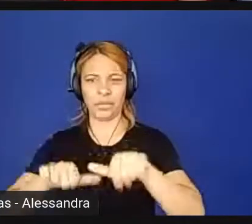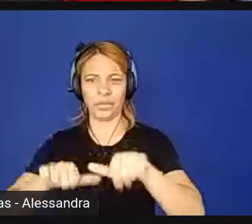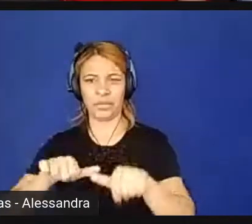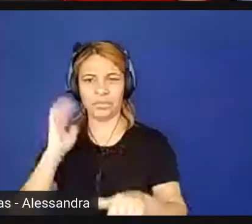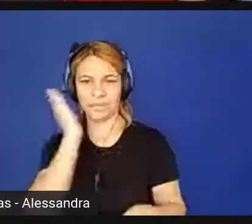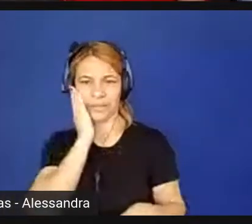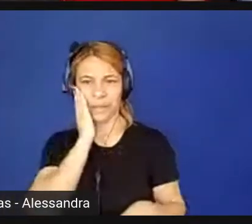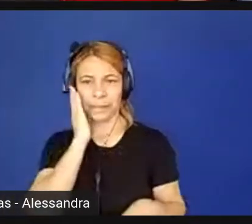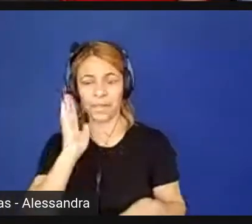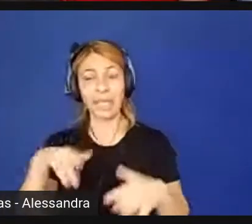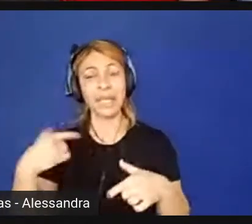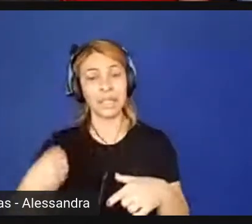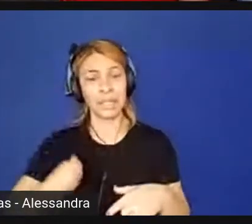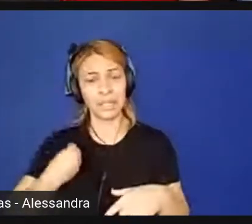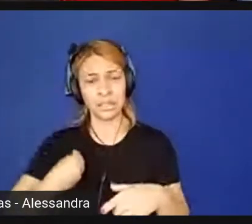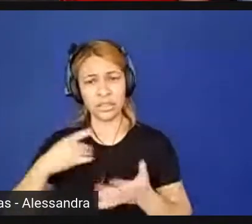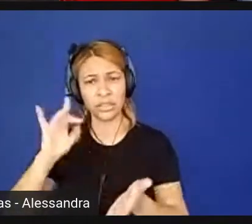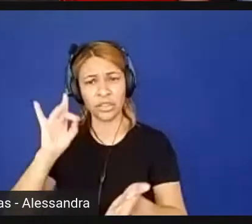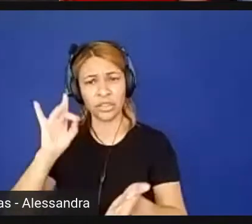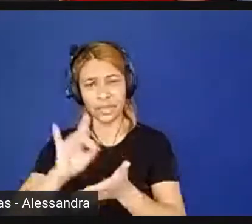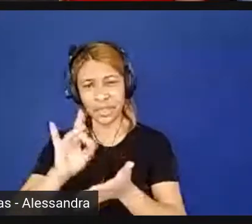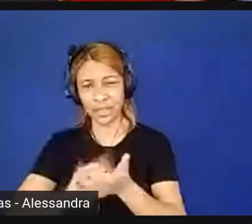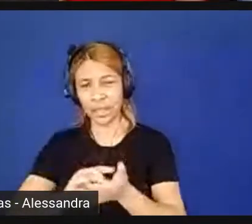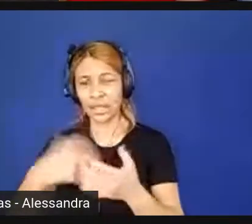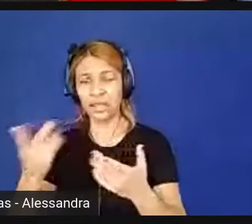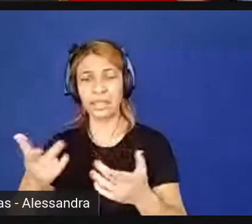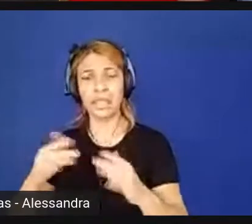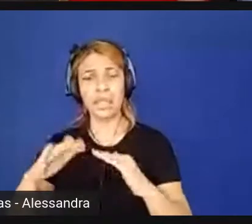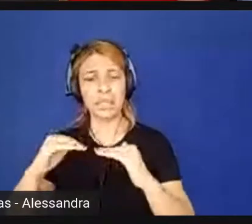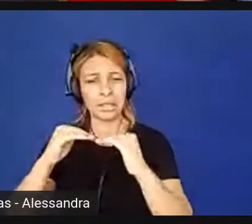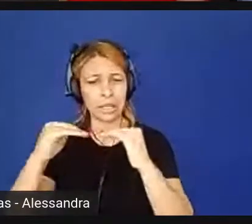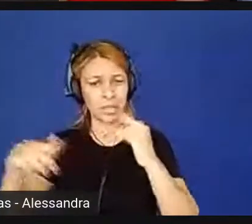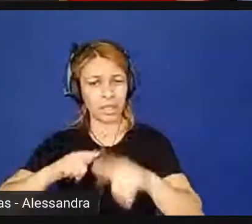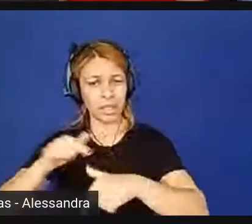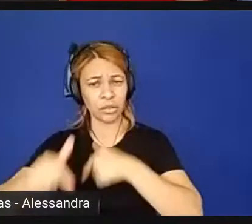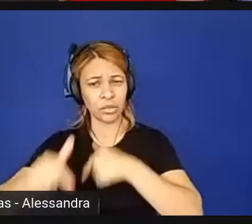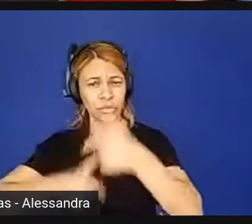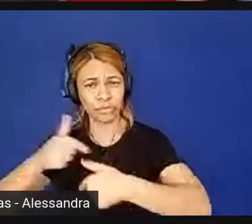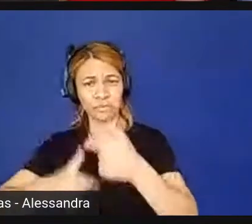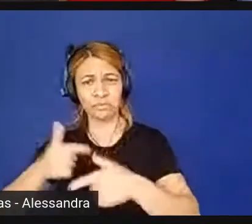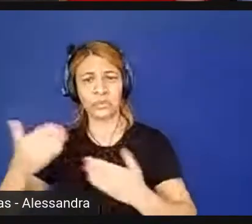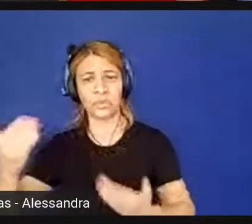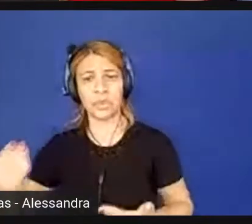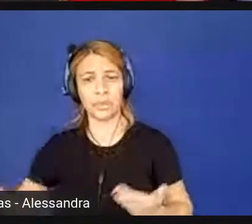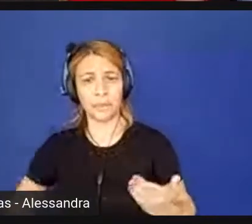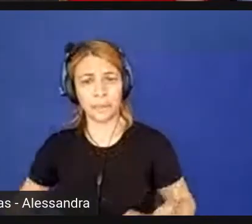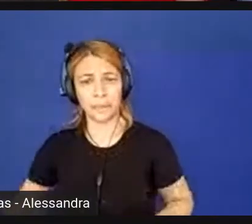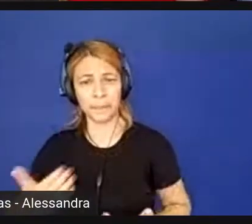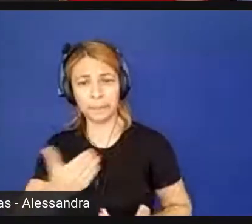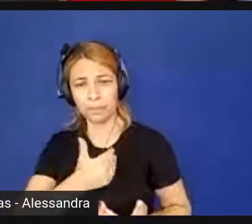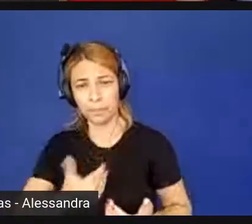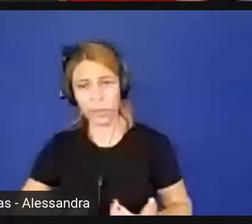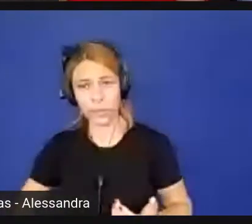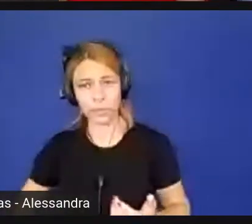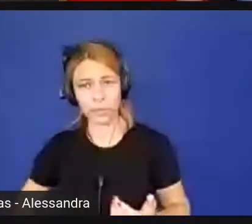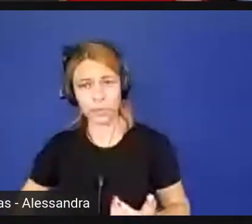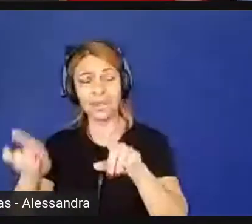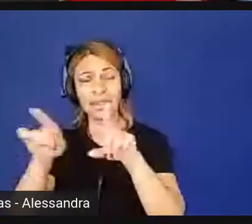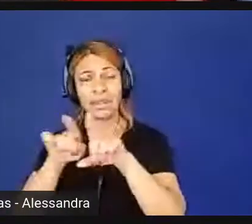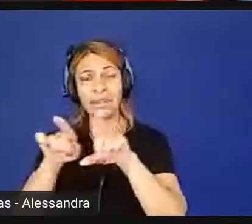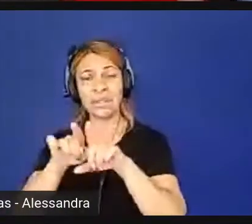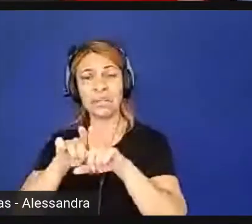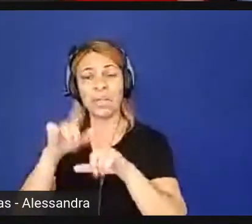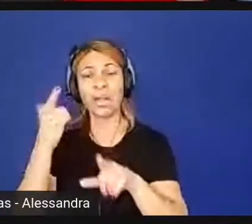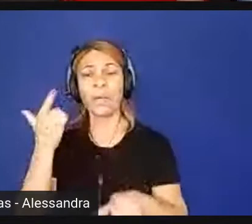E existe, de fato, tanto com relação à estabilidade do servidor público, como com relação àquilo que ele teria a